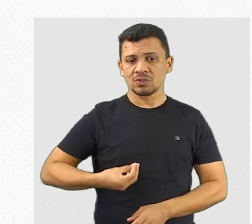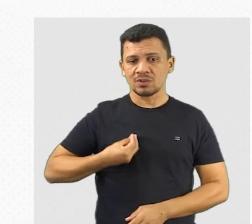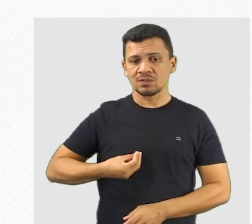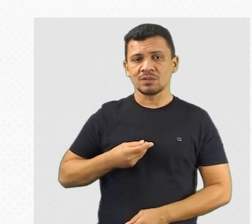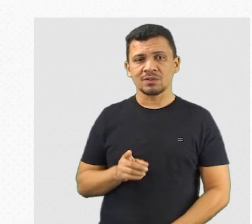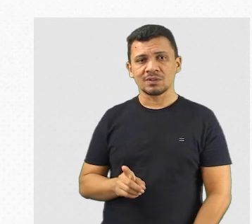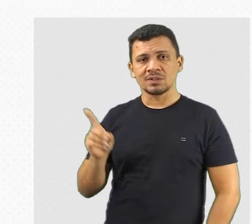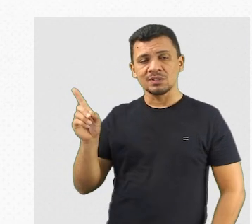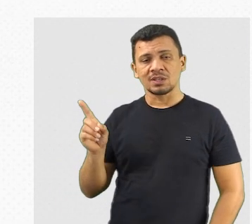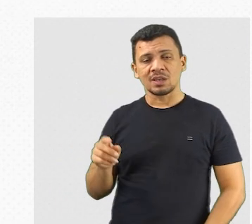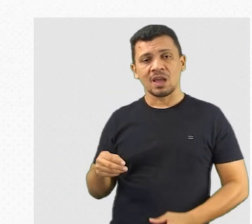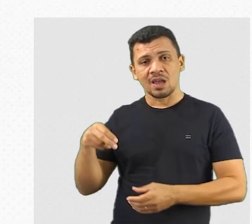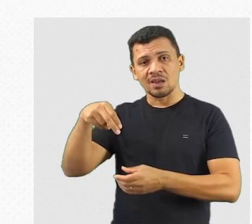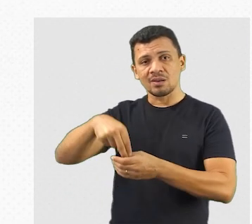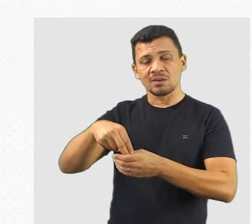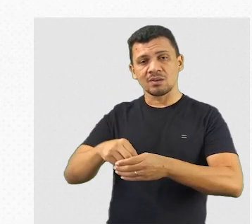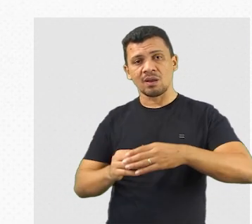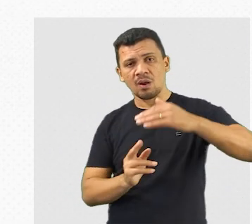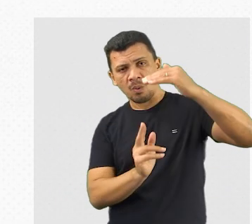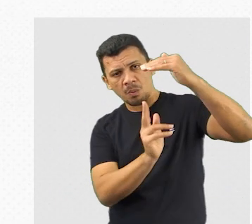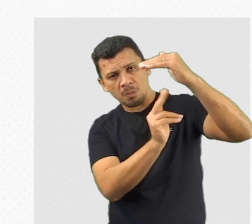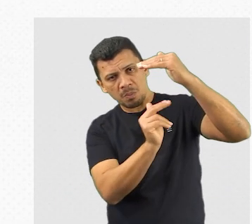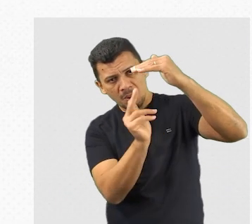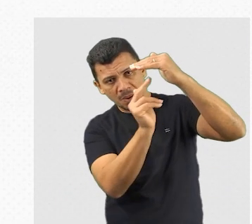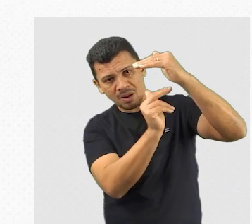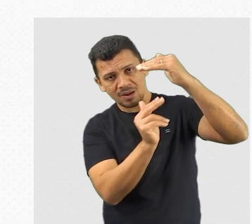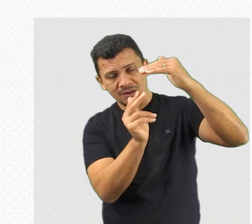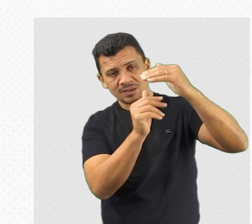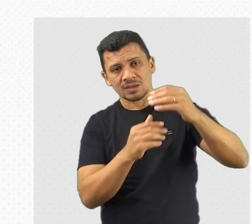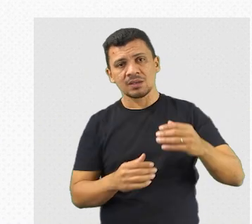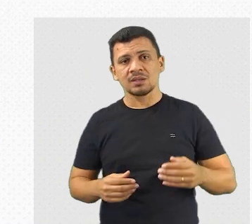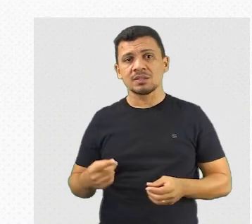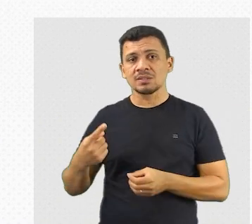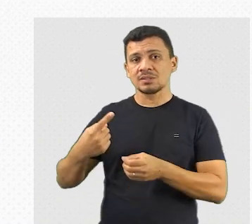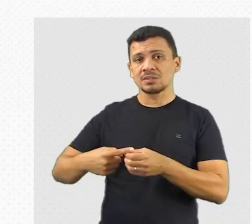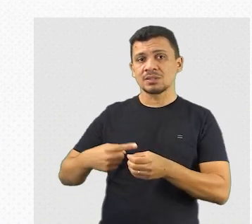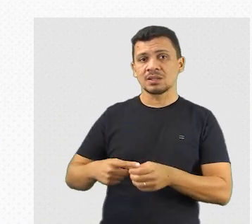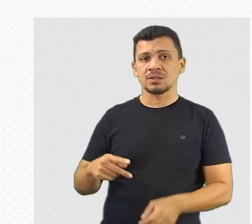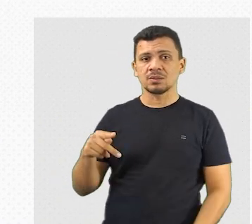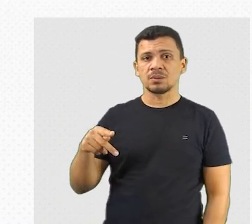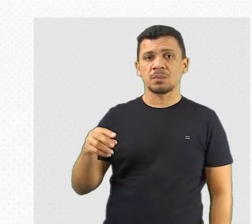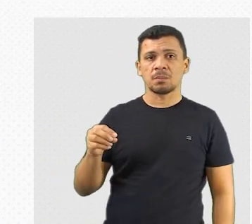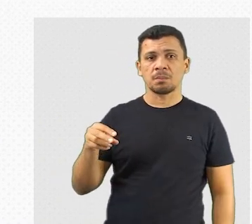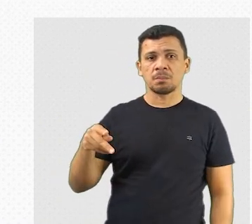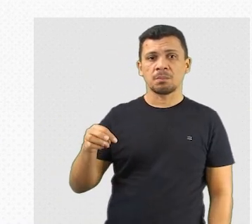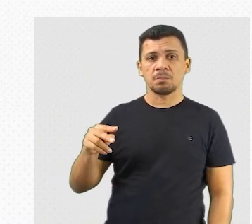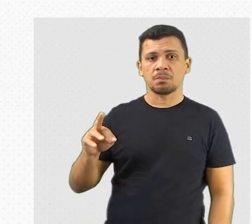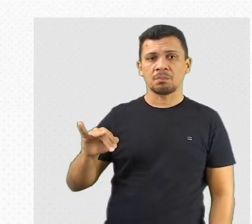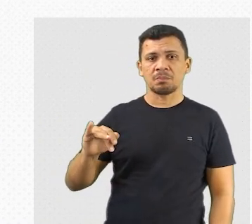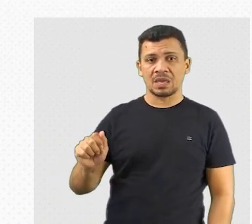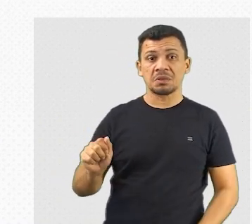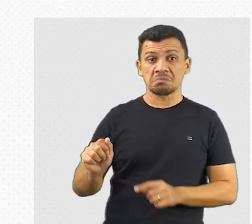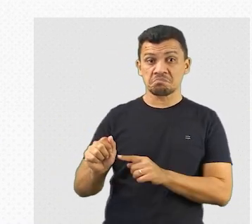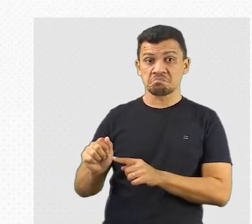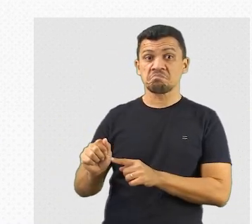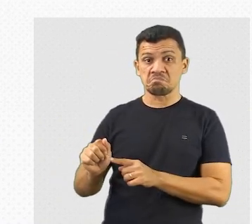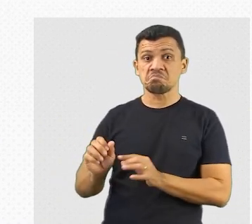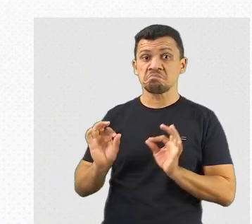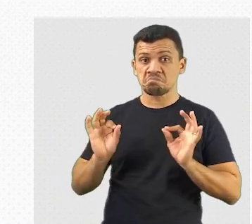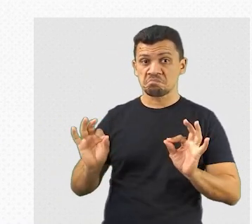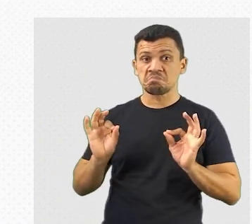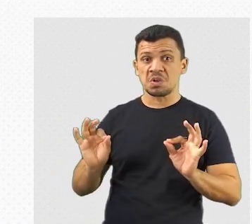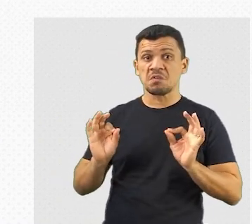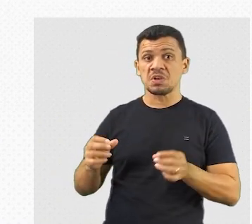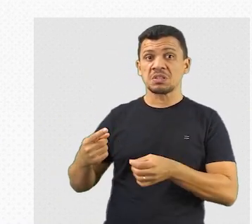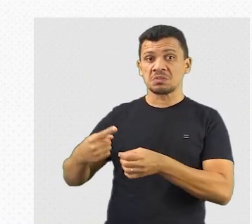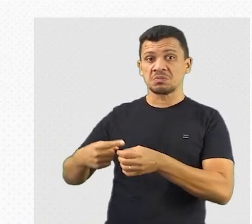afresco de uma das casas da cidade de Pompeia. E Pompeia era uma cidade para chamar atenção, para a época, deixar claro isso. As